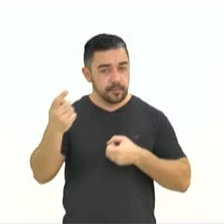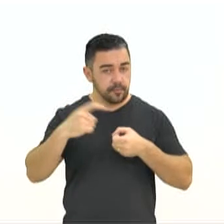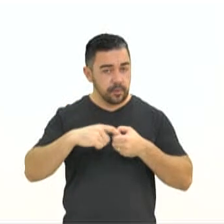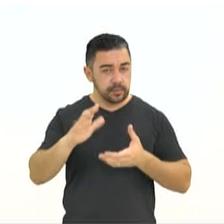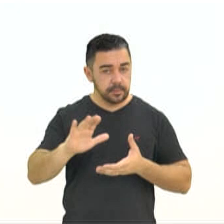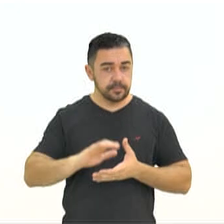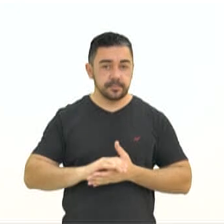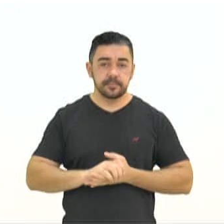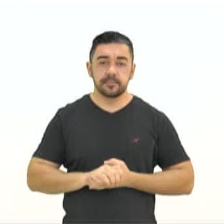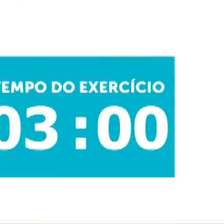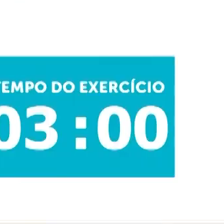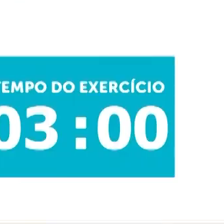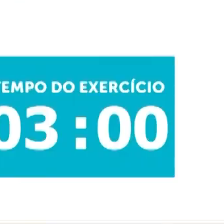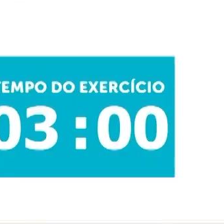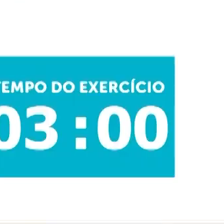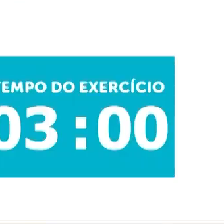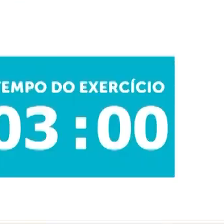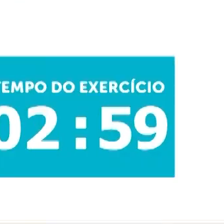volta.